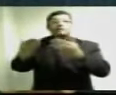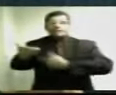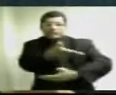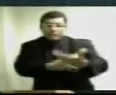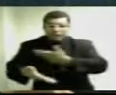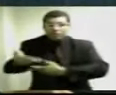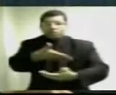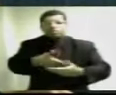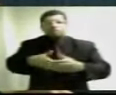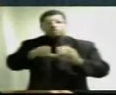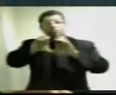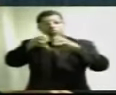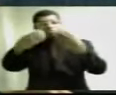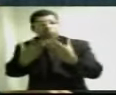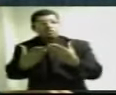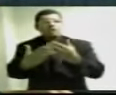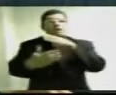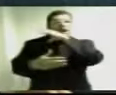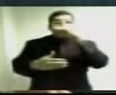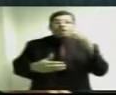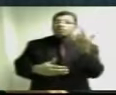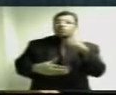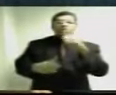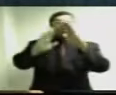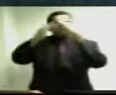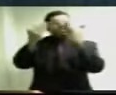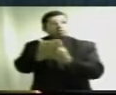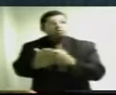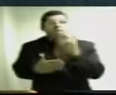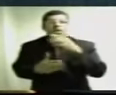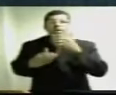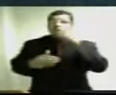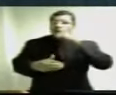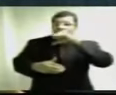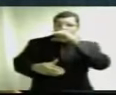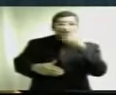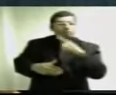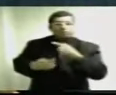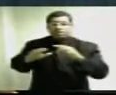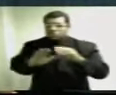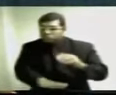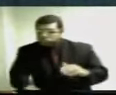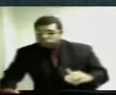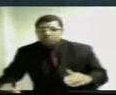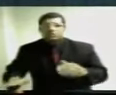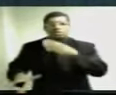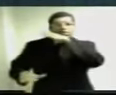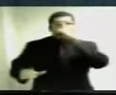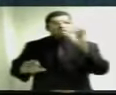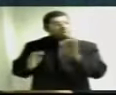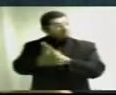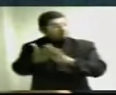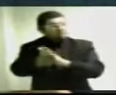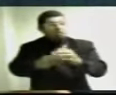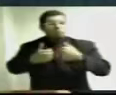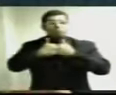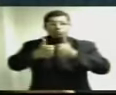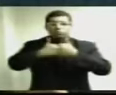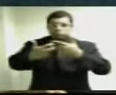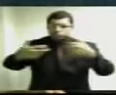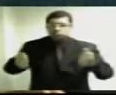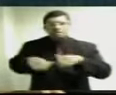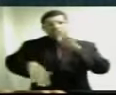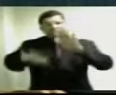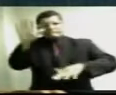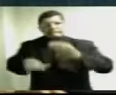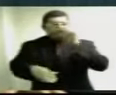entorno desse estádio as crianças não tenham escola, as mães não tenham creche para deixar seus filhos, o transporte público